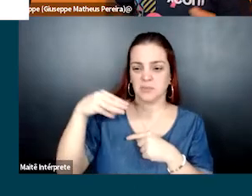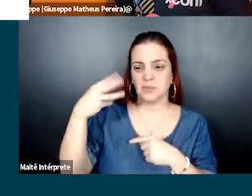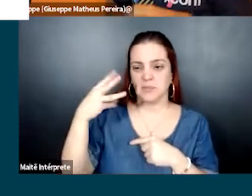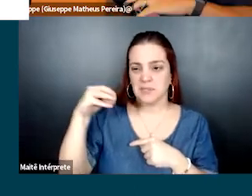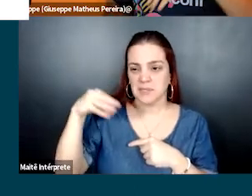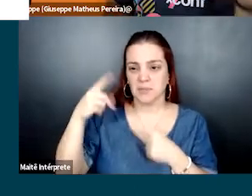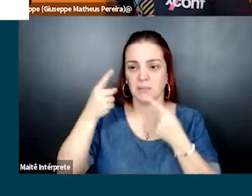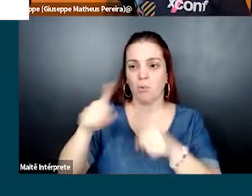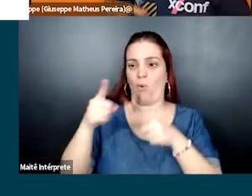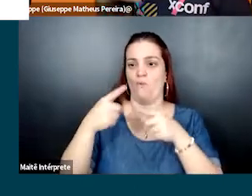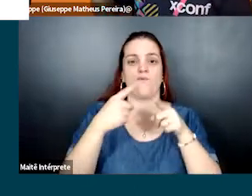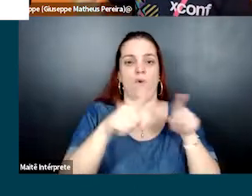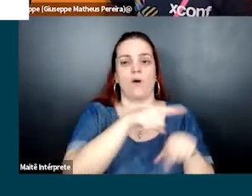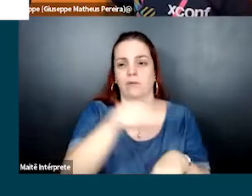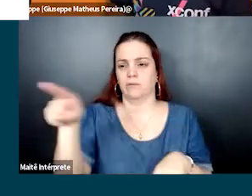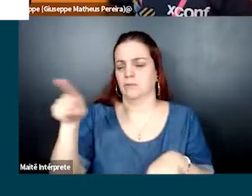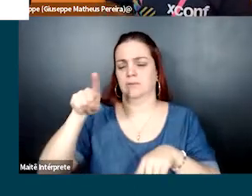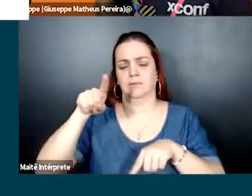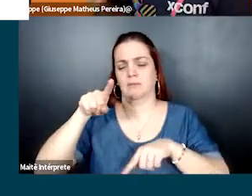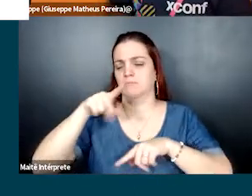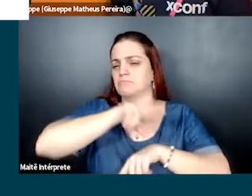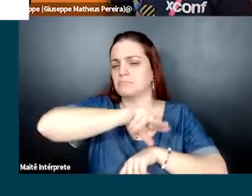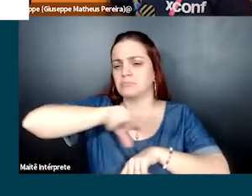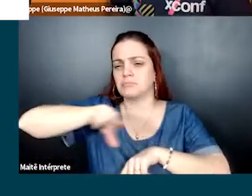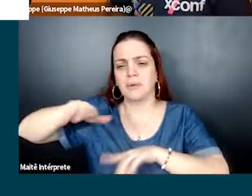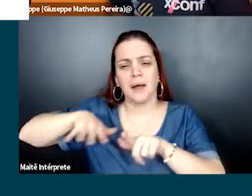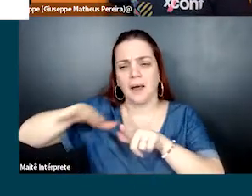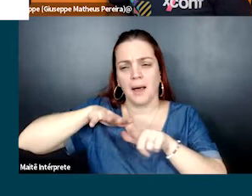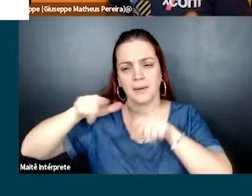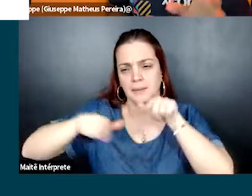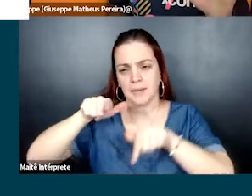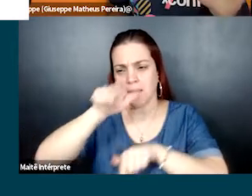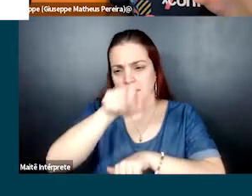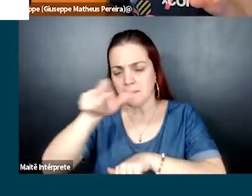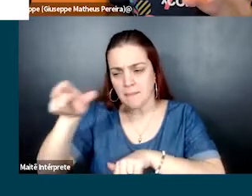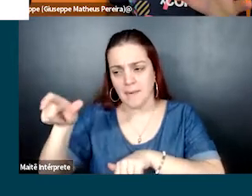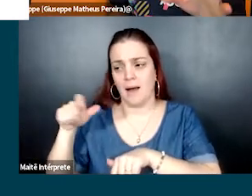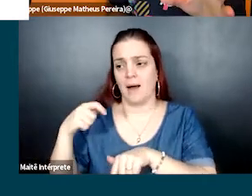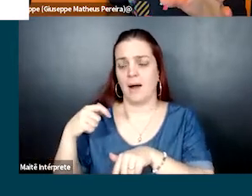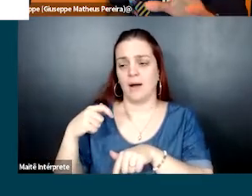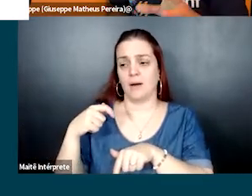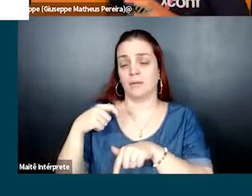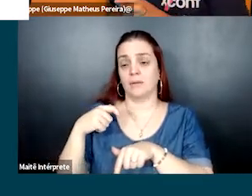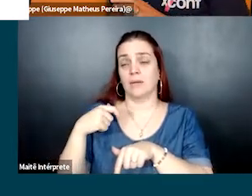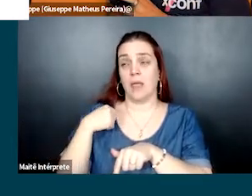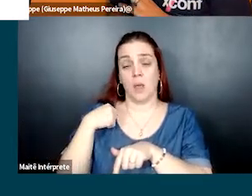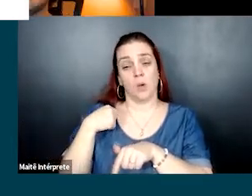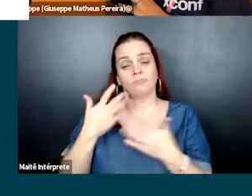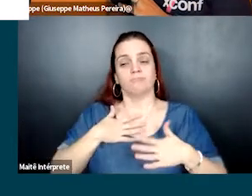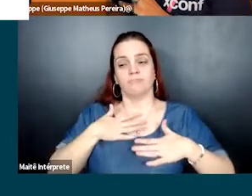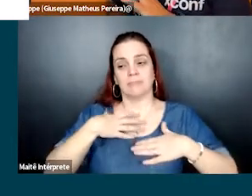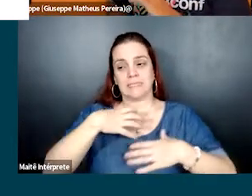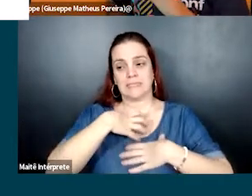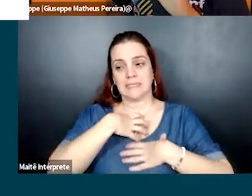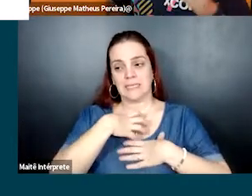estão assistindo, provavelmente arquitetos, galera de produto, desenvolvedores aí. E nos últimos 5 anos eu tenho tido uma